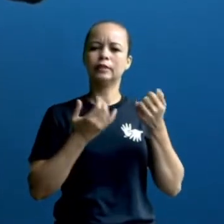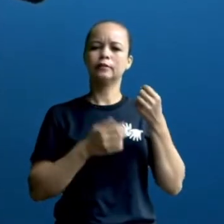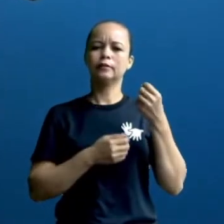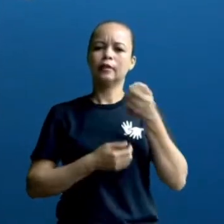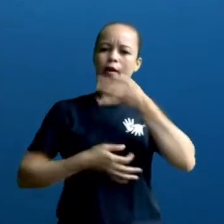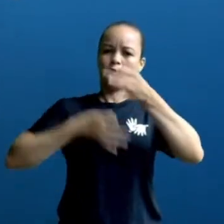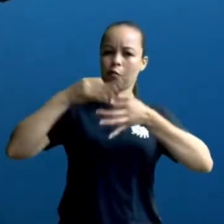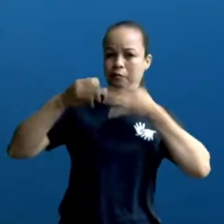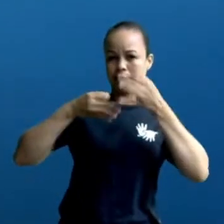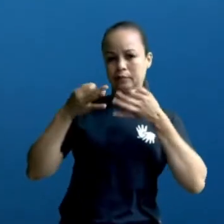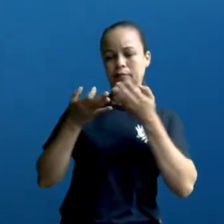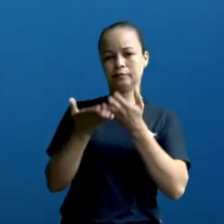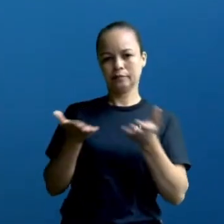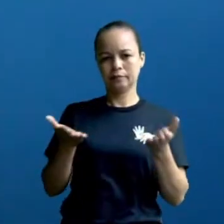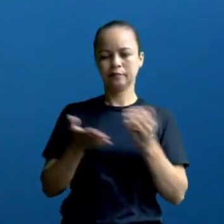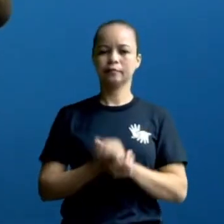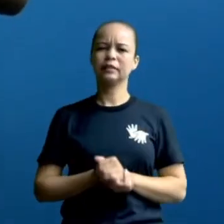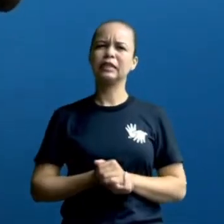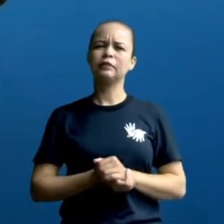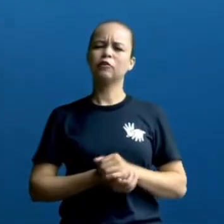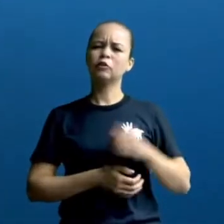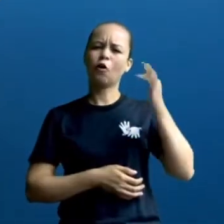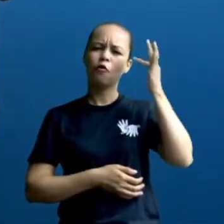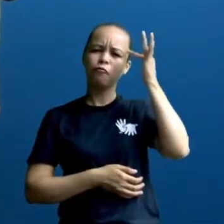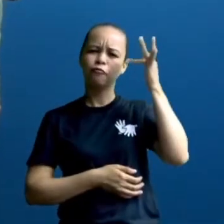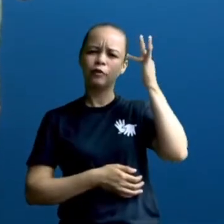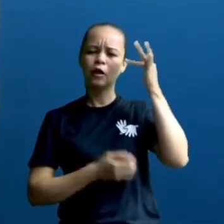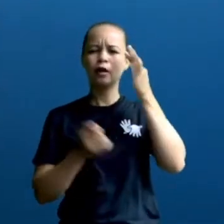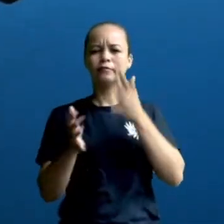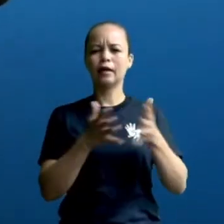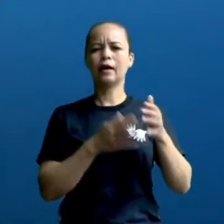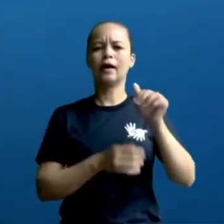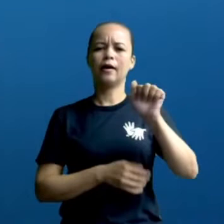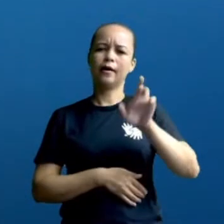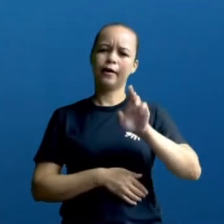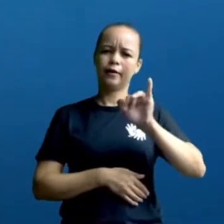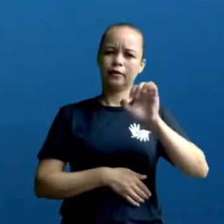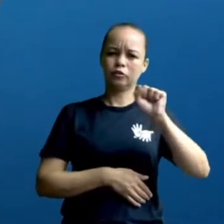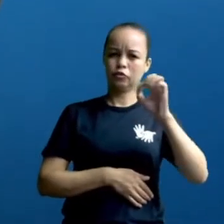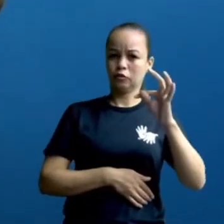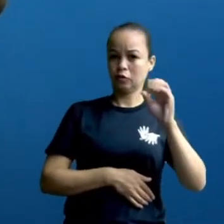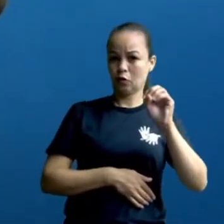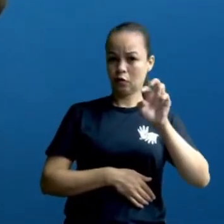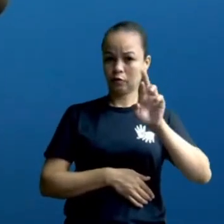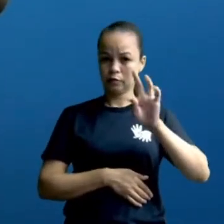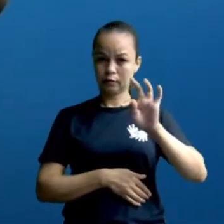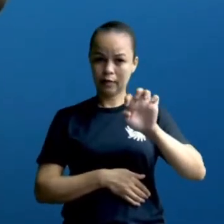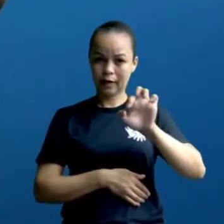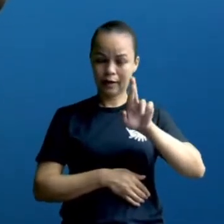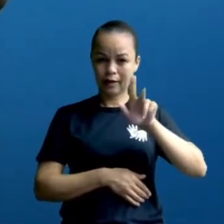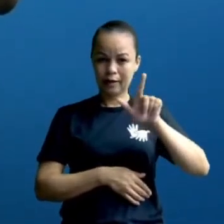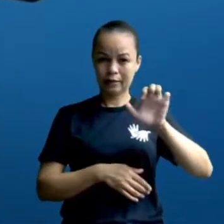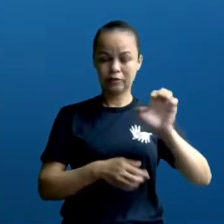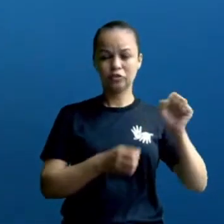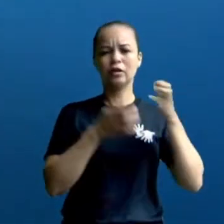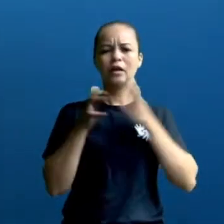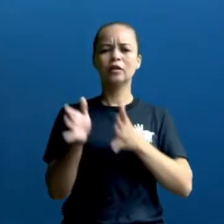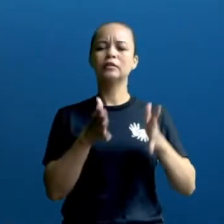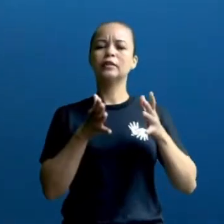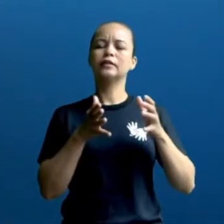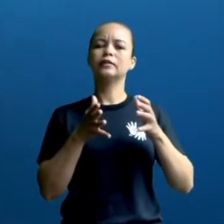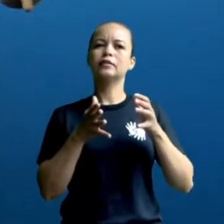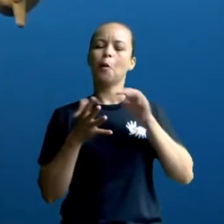reflexiva. E aqui, se a gente fosse ter um olhar filosófico, um olhar aristotélico, a nossa aula de hoje está mais alinhada à percepção aristotélica desse